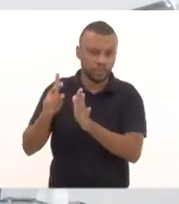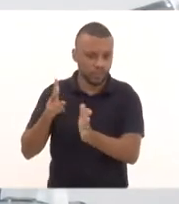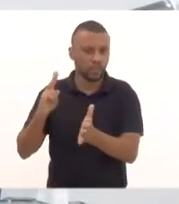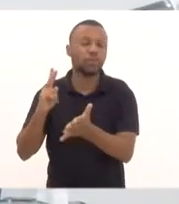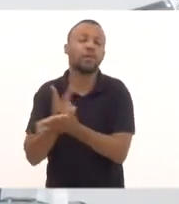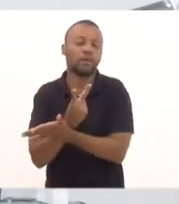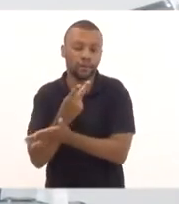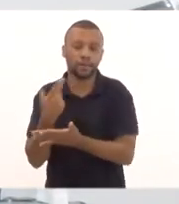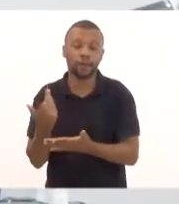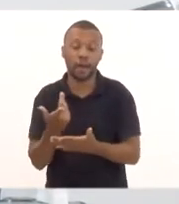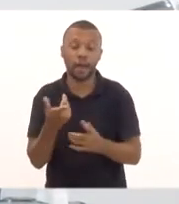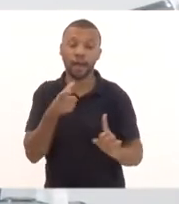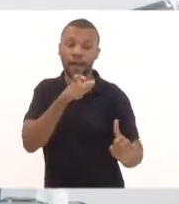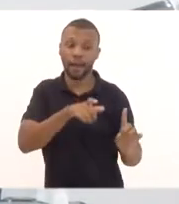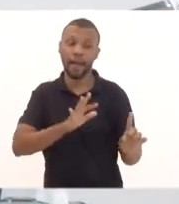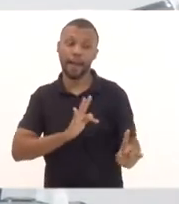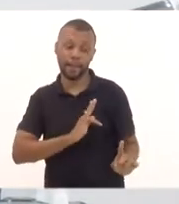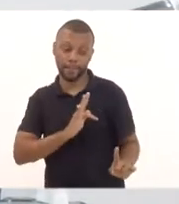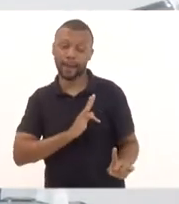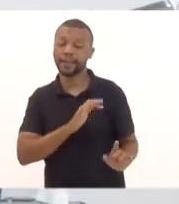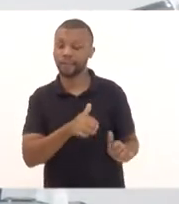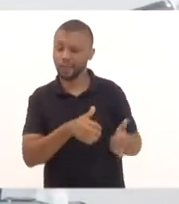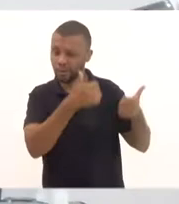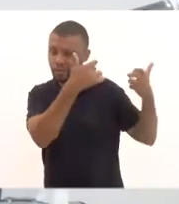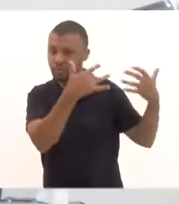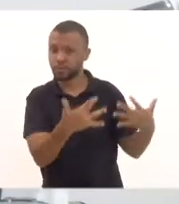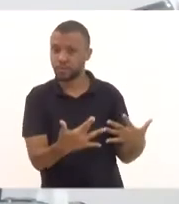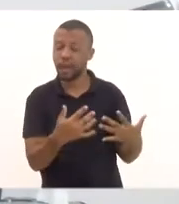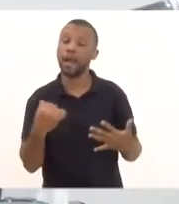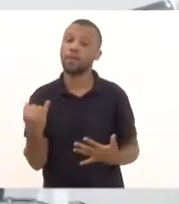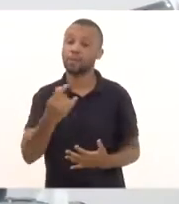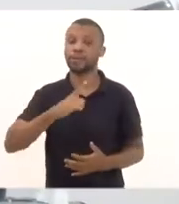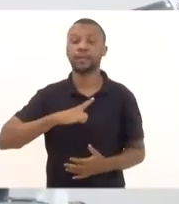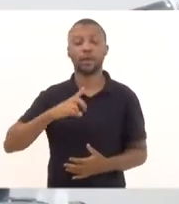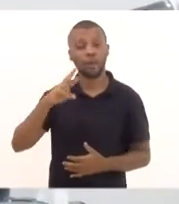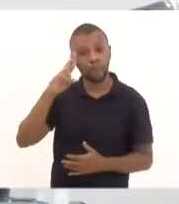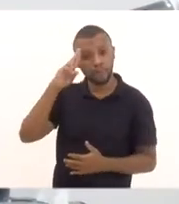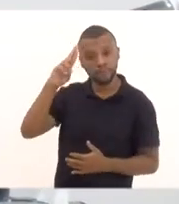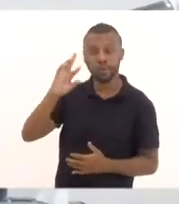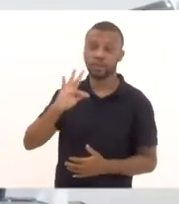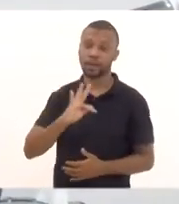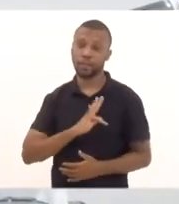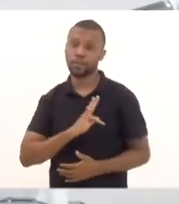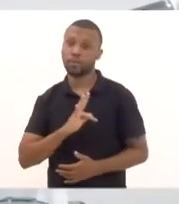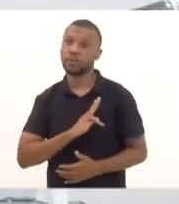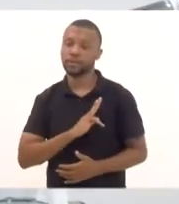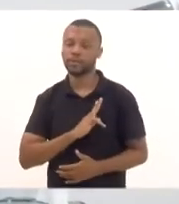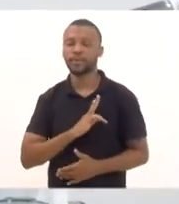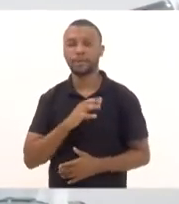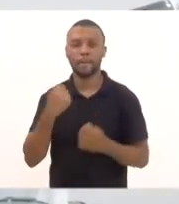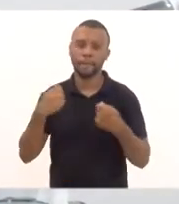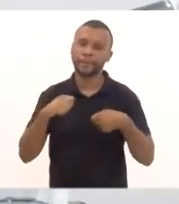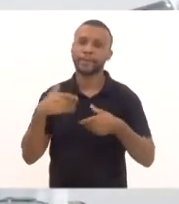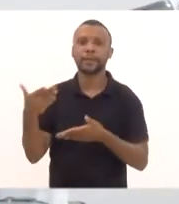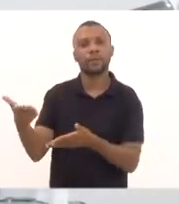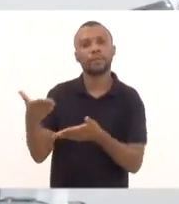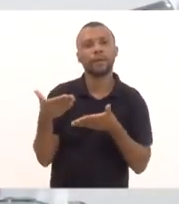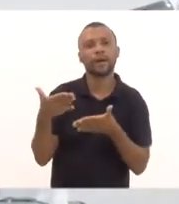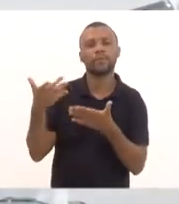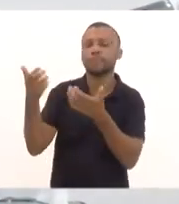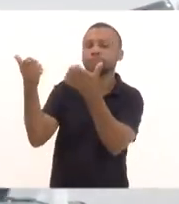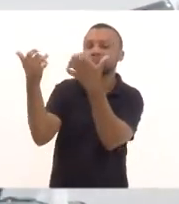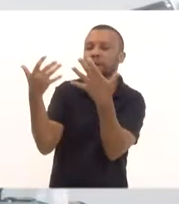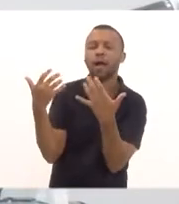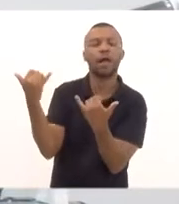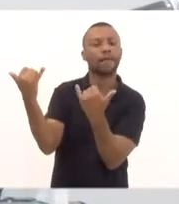melhor né vou deixar para marcar para lá mas esse é um tema muito importante autoridade policial é a polícia judiciária tem que ser chamada para para nos dar informações a